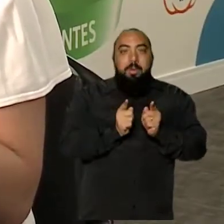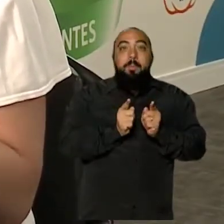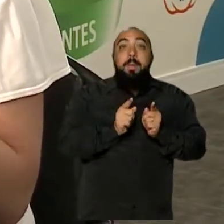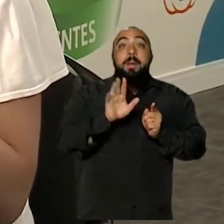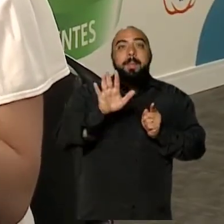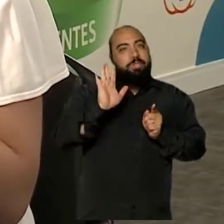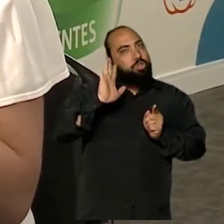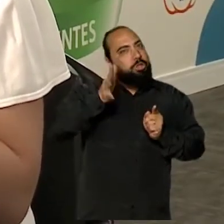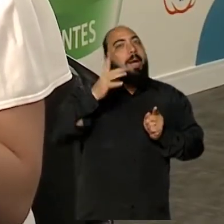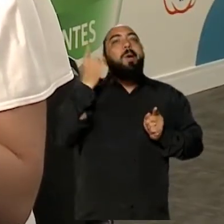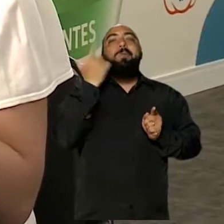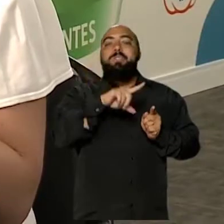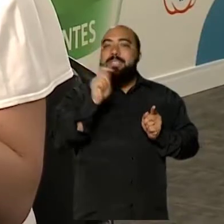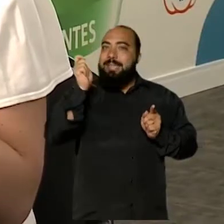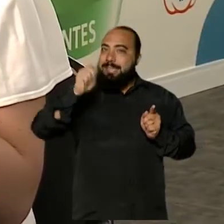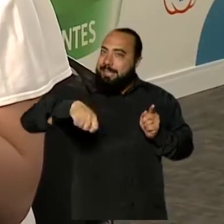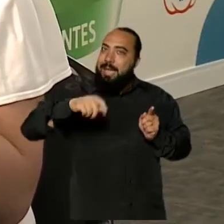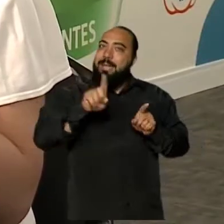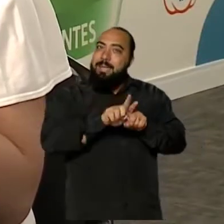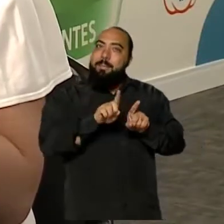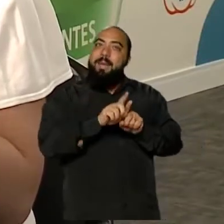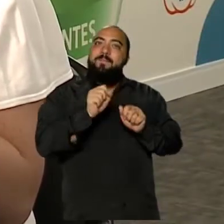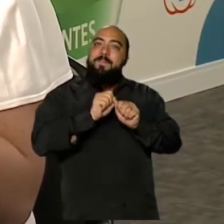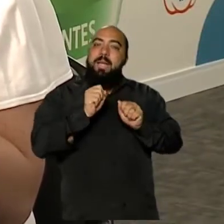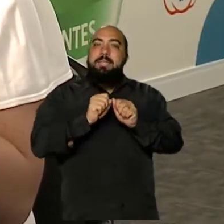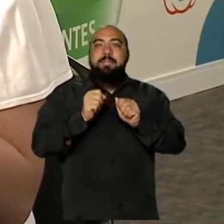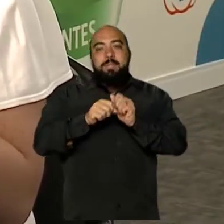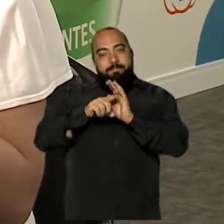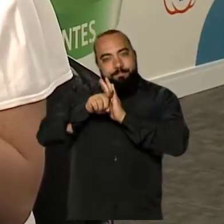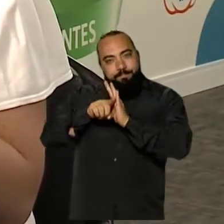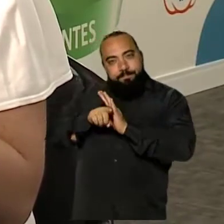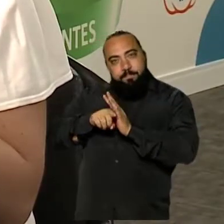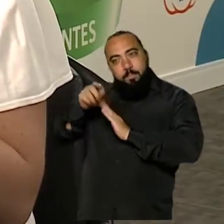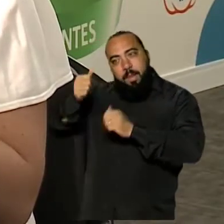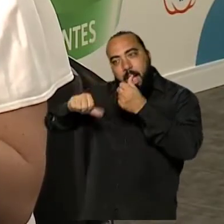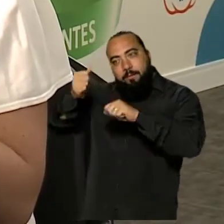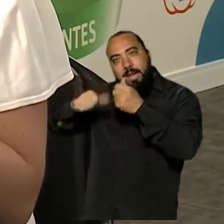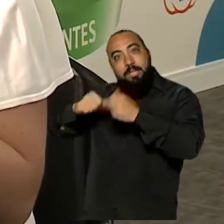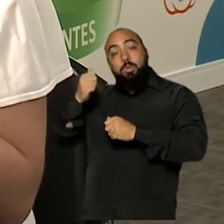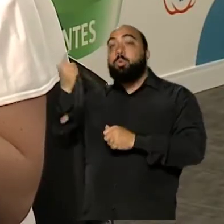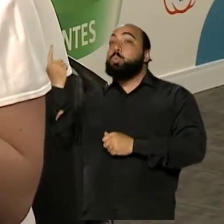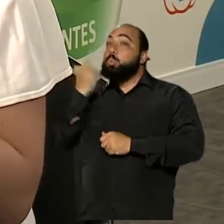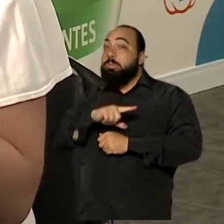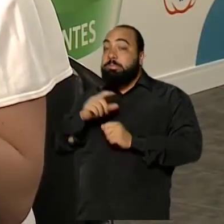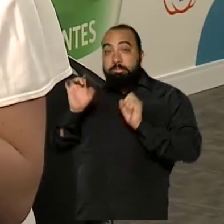gente já consegue fazer avaliações bastante